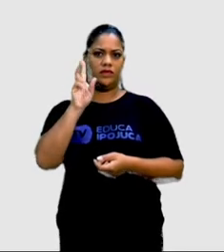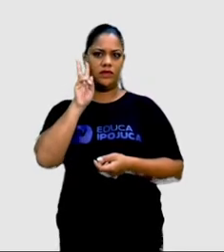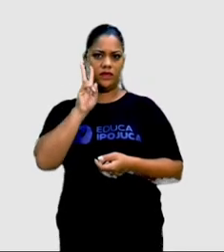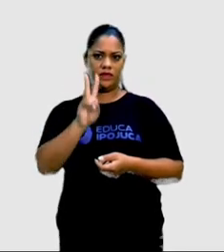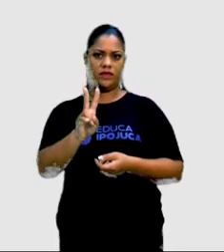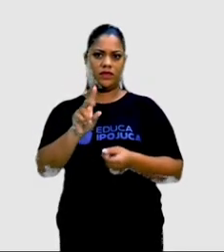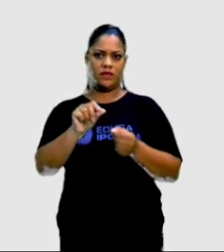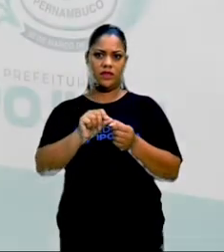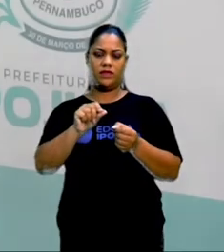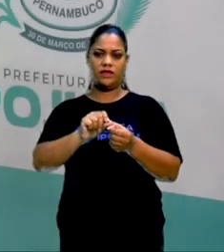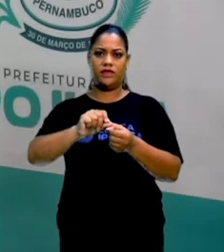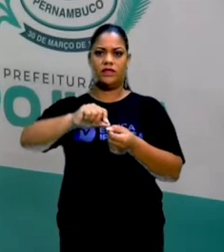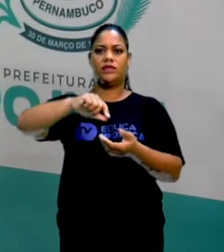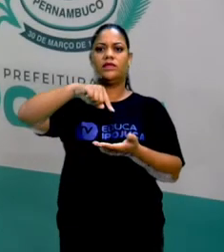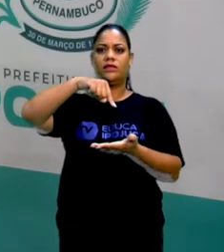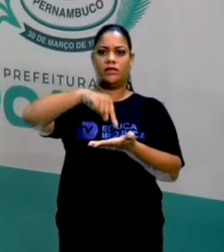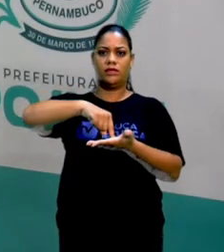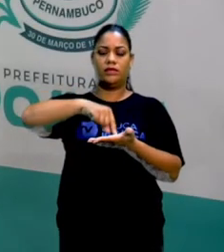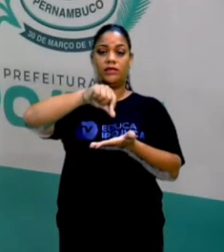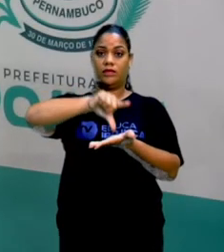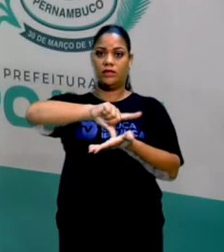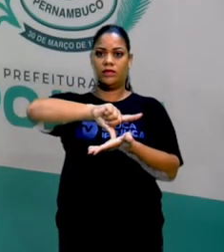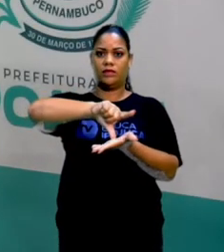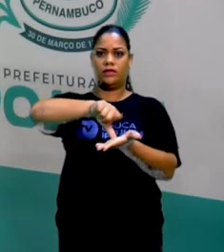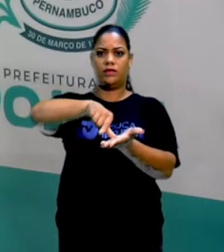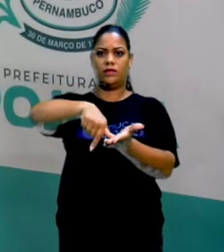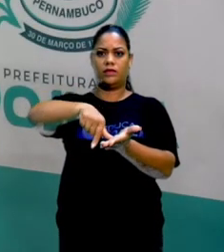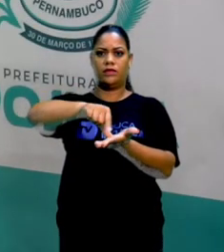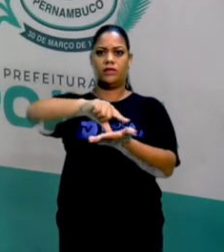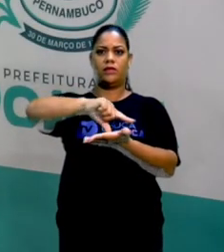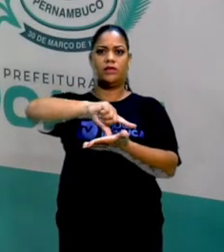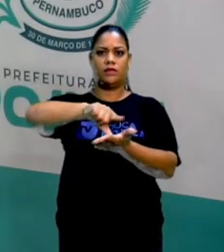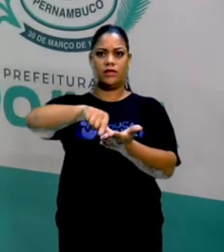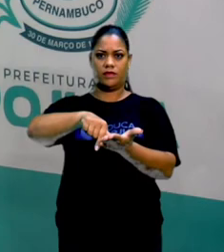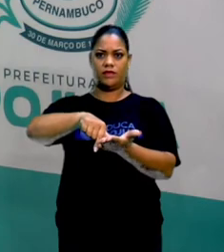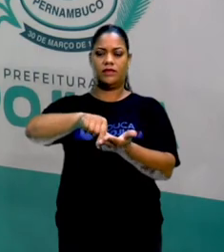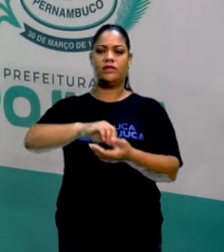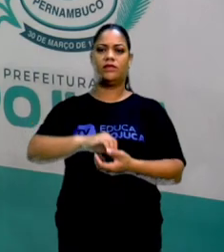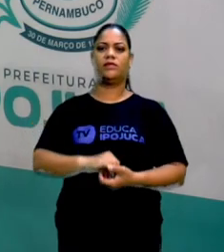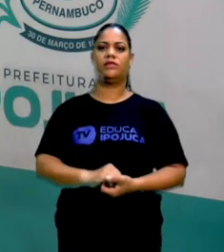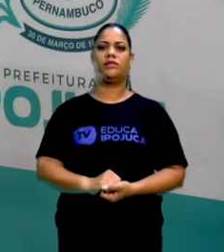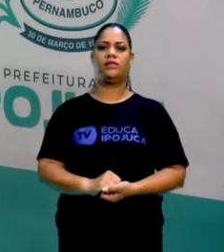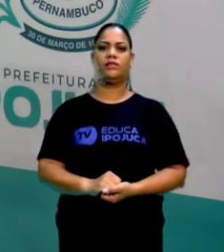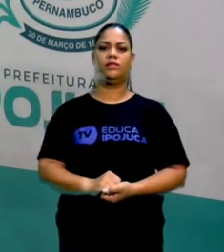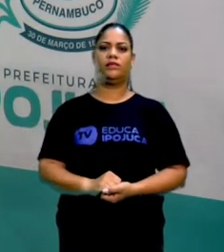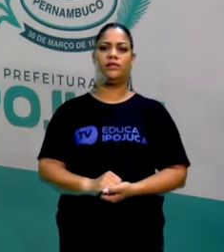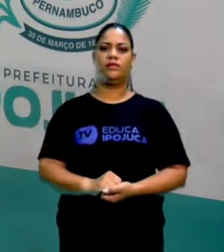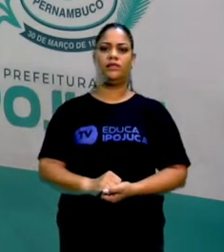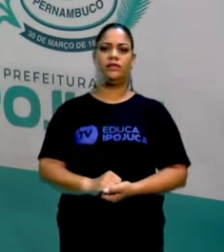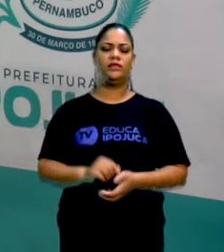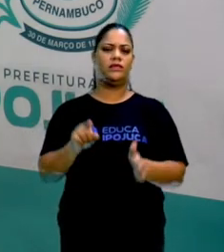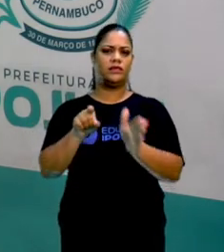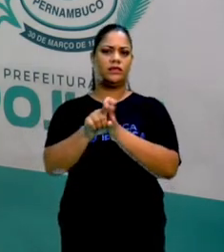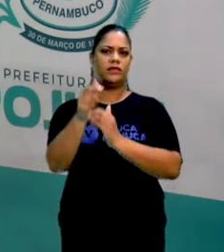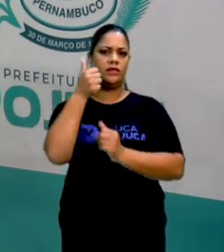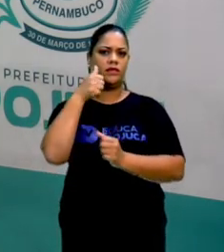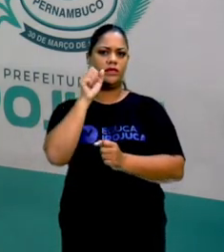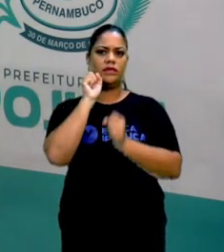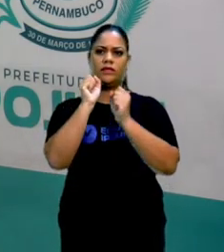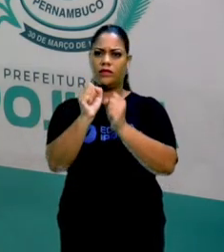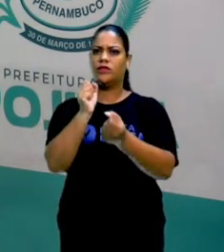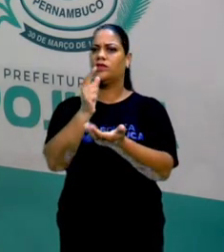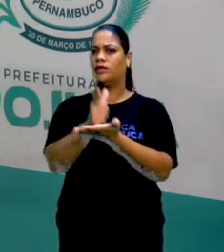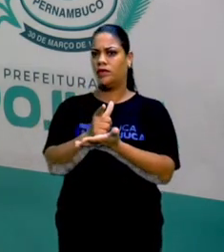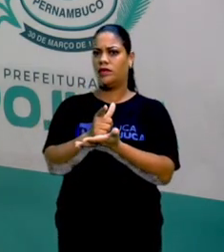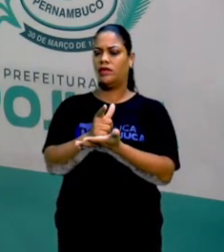feito através do compasso, fazendo várias circunferências com esse compasso, tá? Pergunta se mamãe pode comprar um